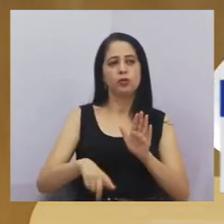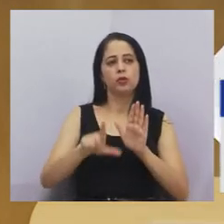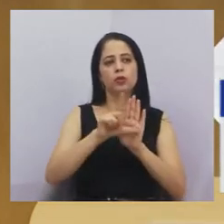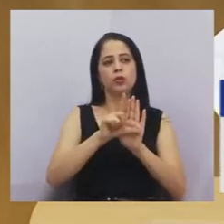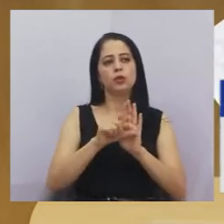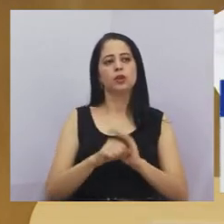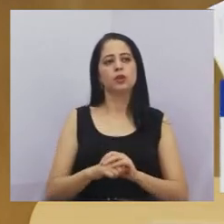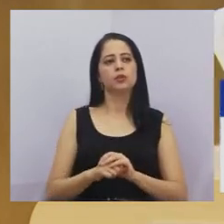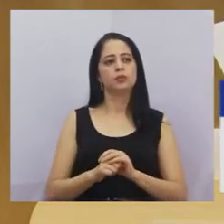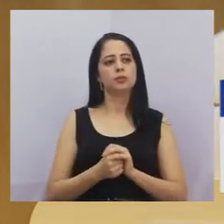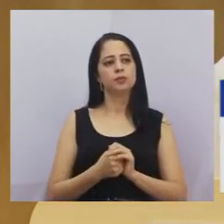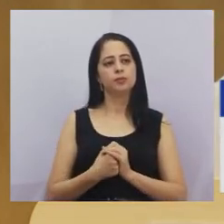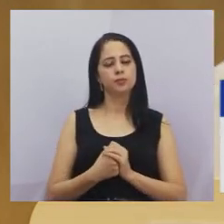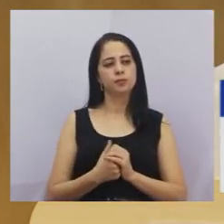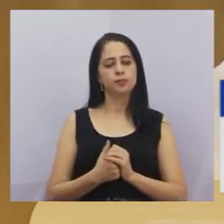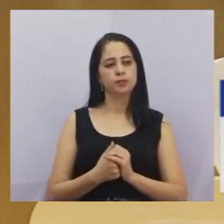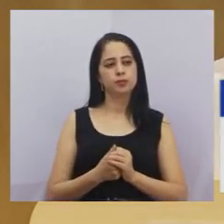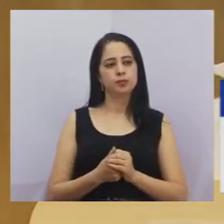lei.